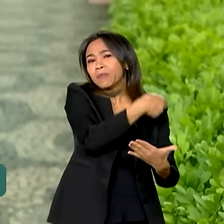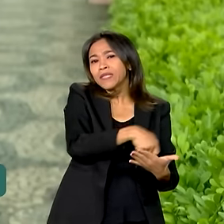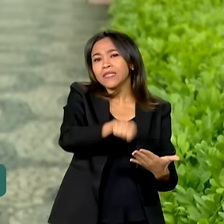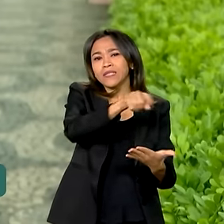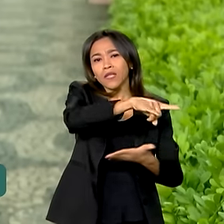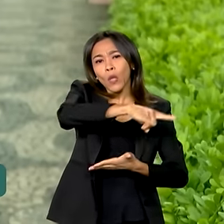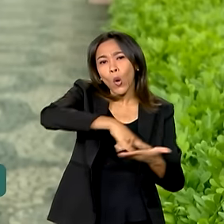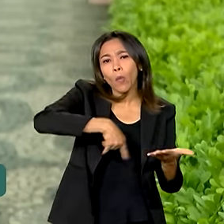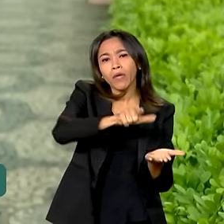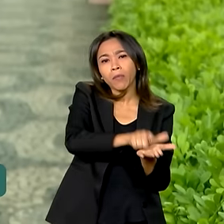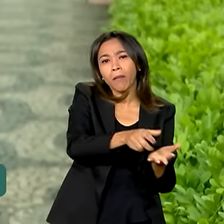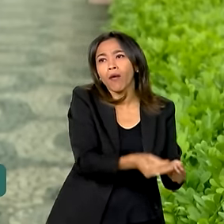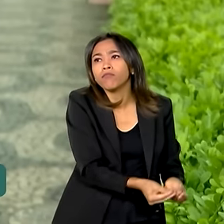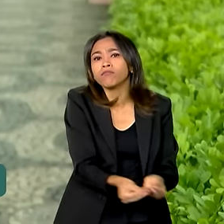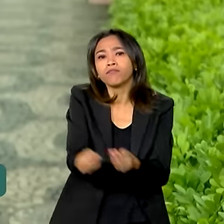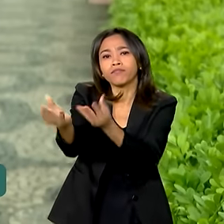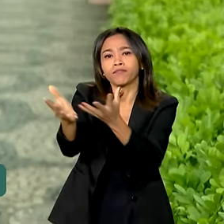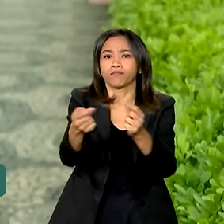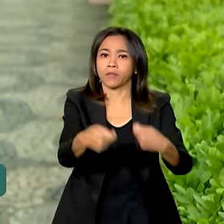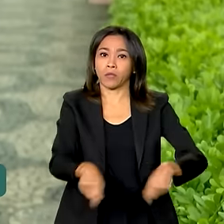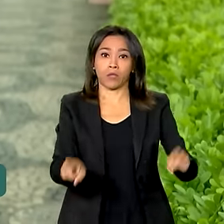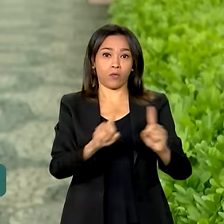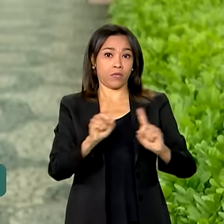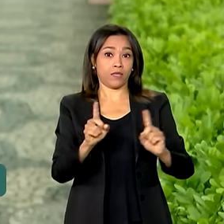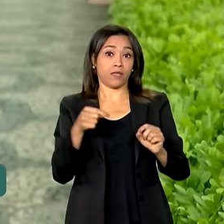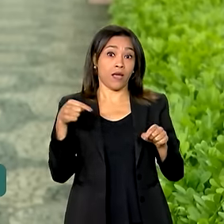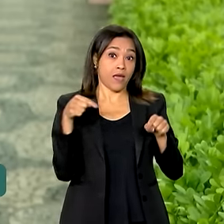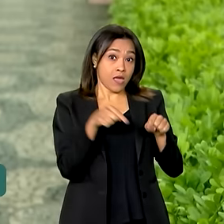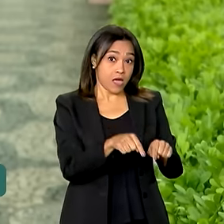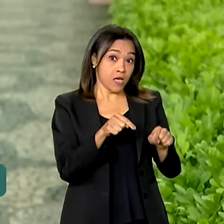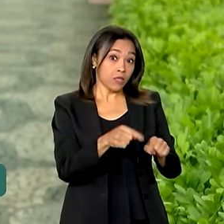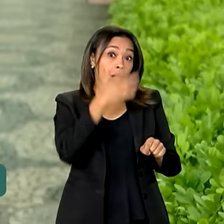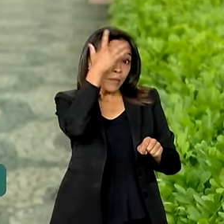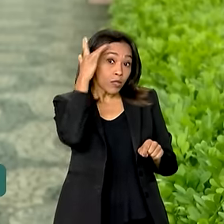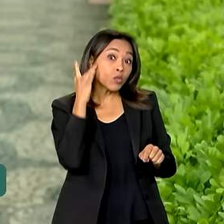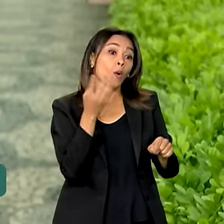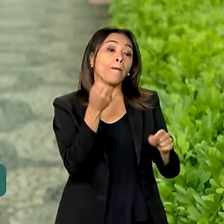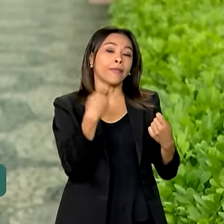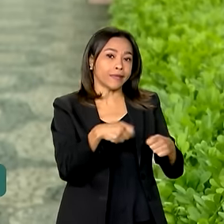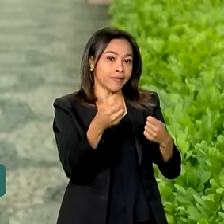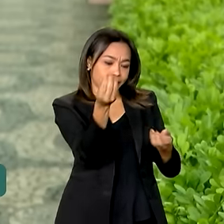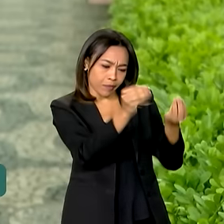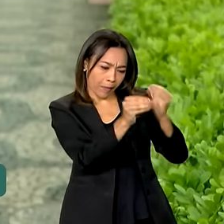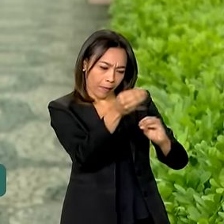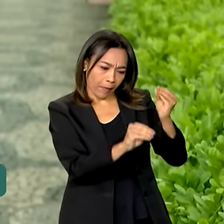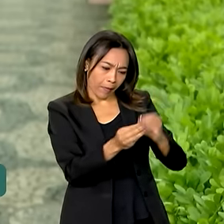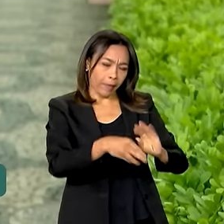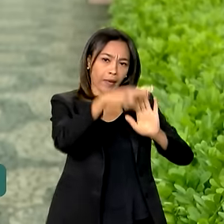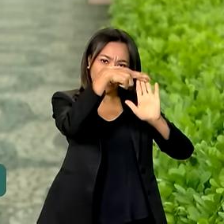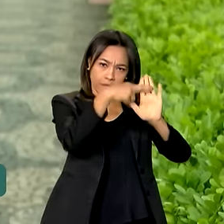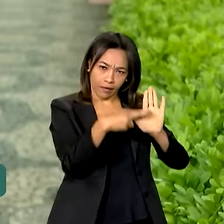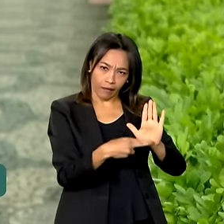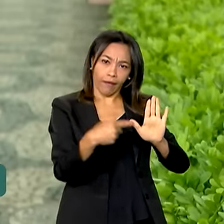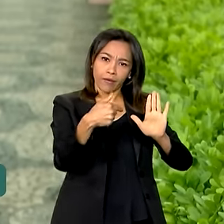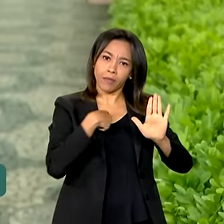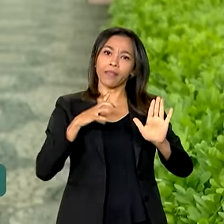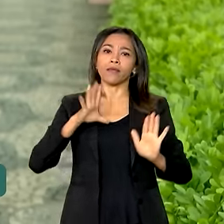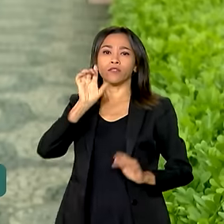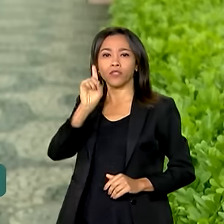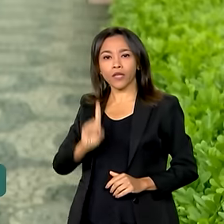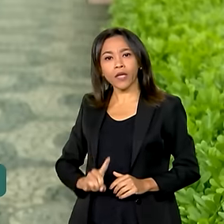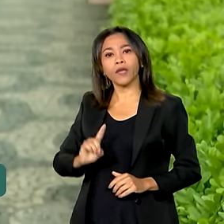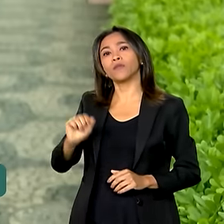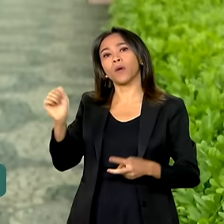reenviar documentação. A credencial será válida enquanto o beneficiário preencher os requisitos para ter direito ao benefício.